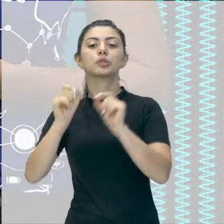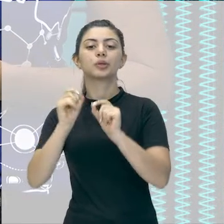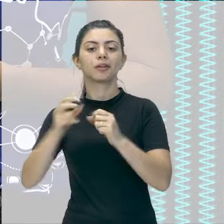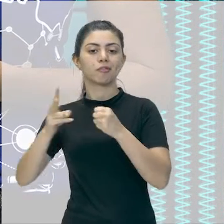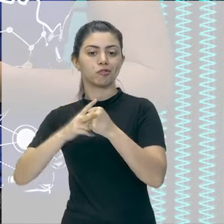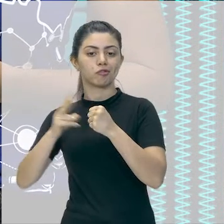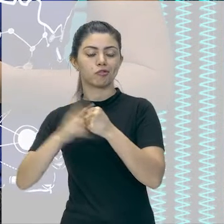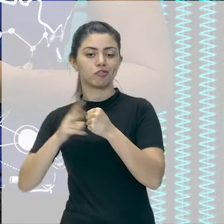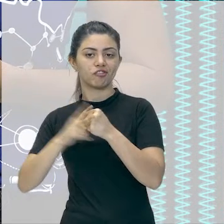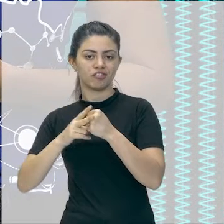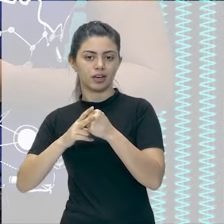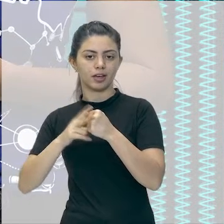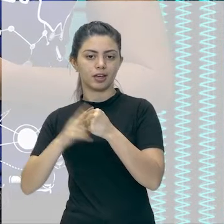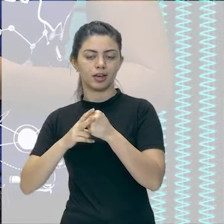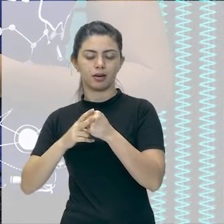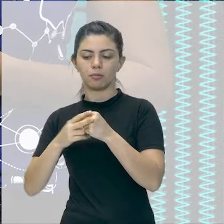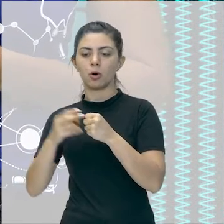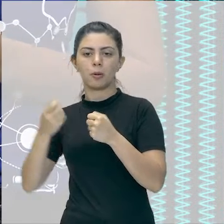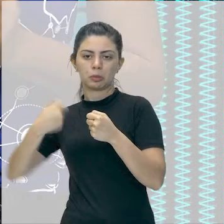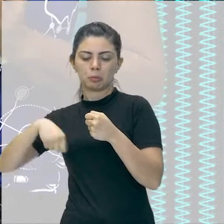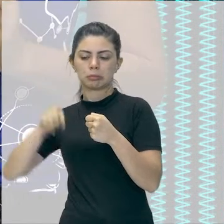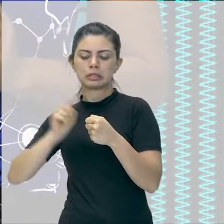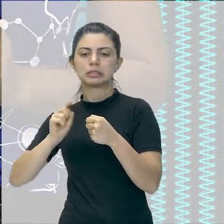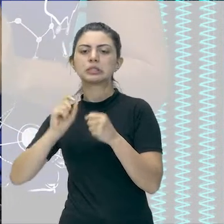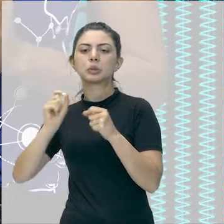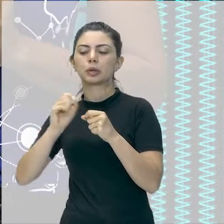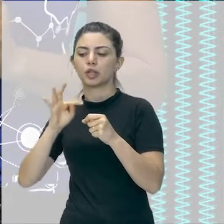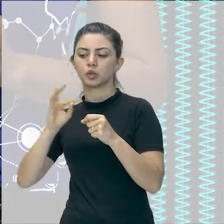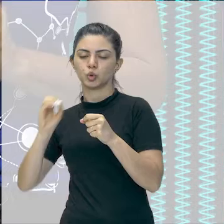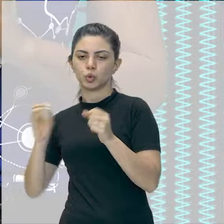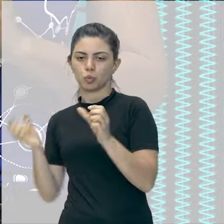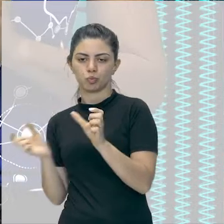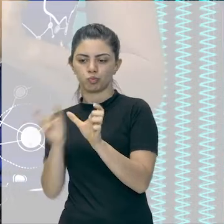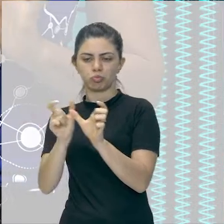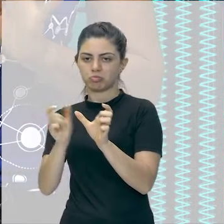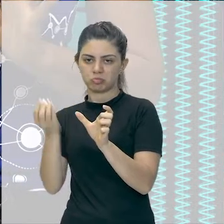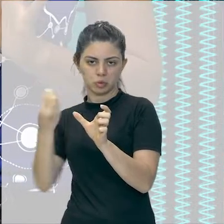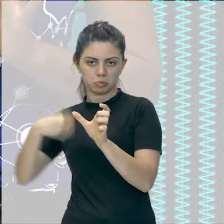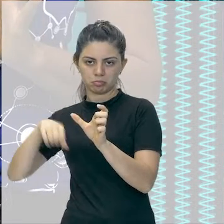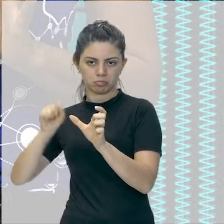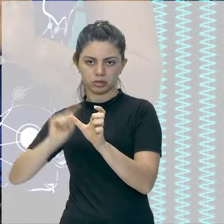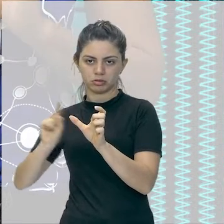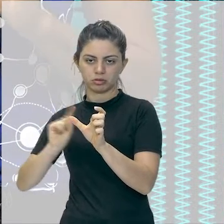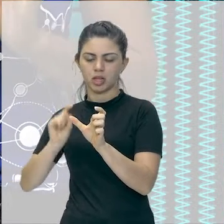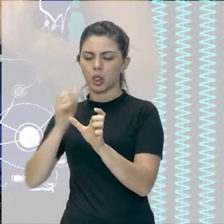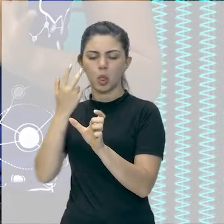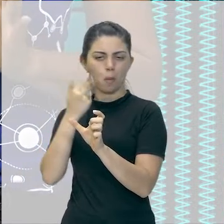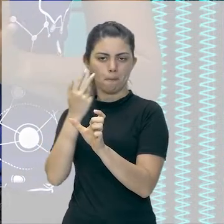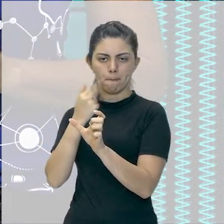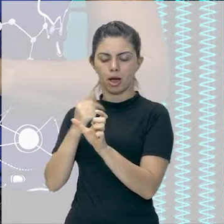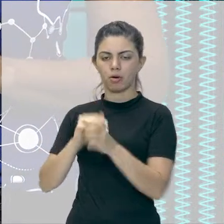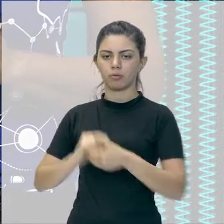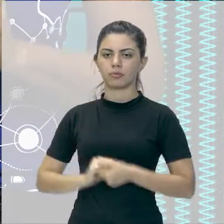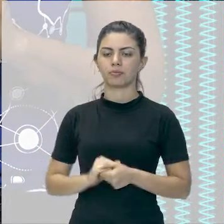infinitivo sem o to, tá? No infinitivo sem o to, na forma normal dele, sem estar conjugado, isso que eu